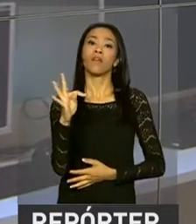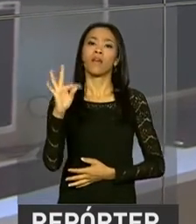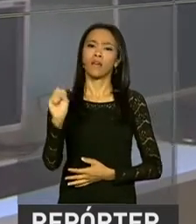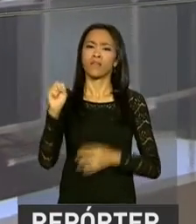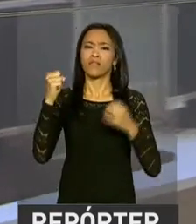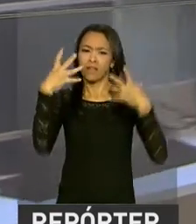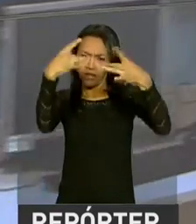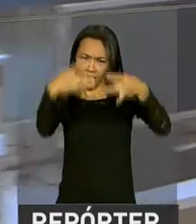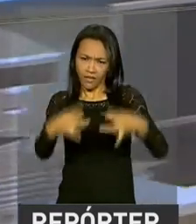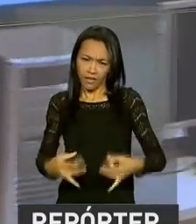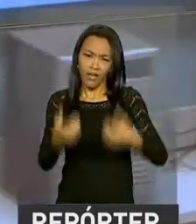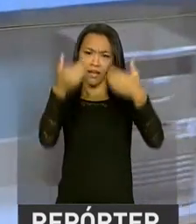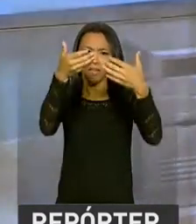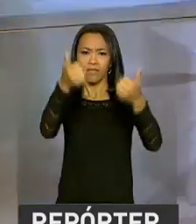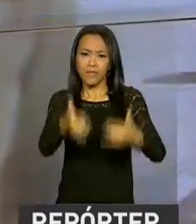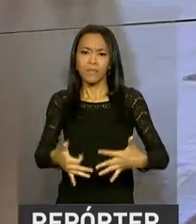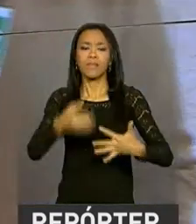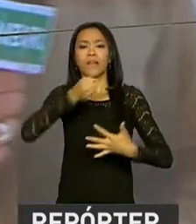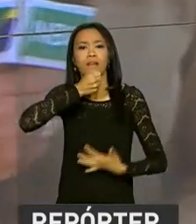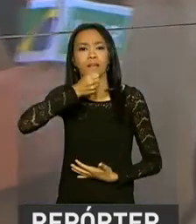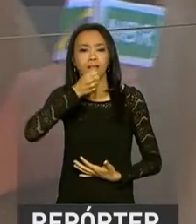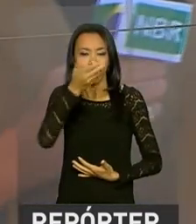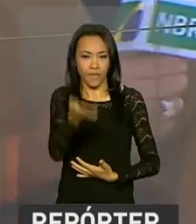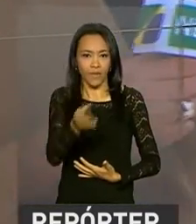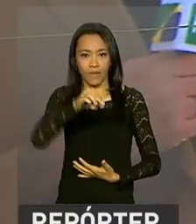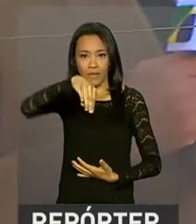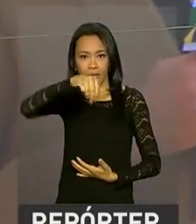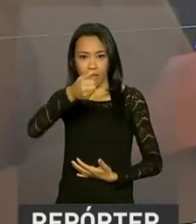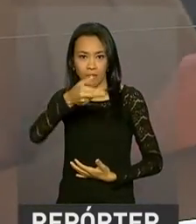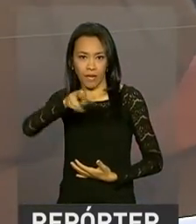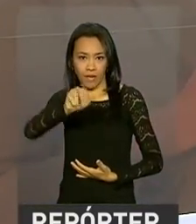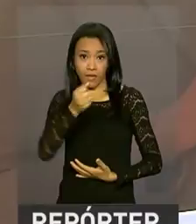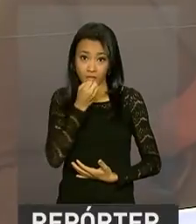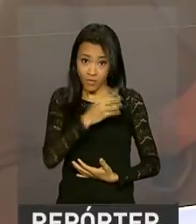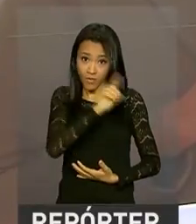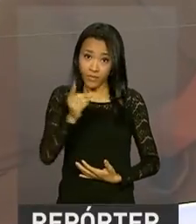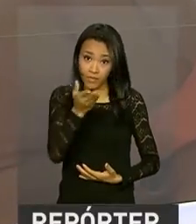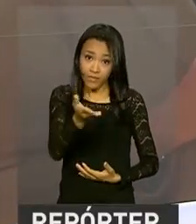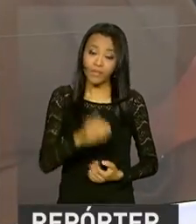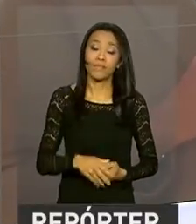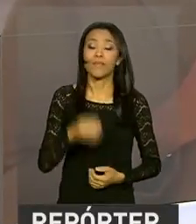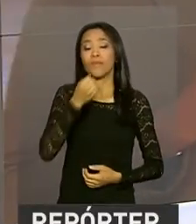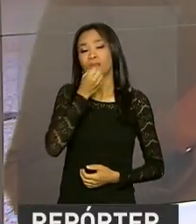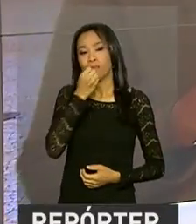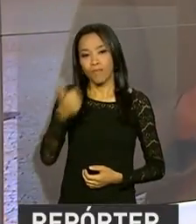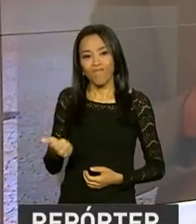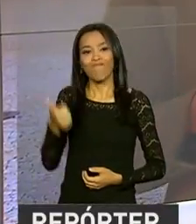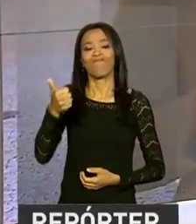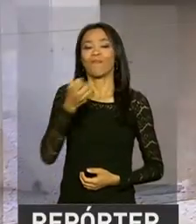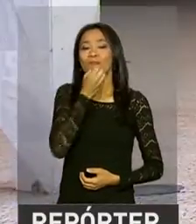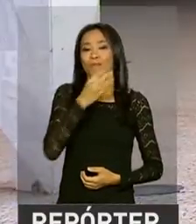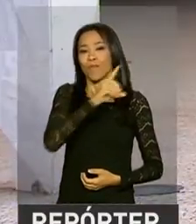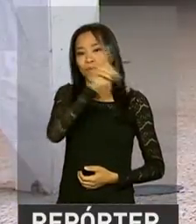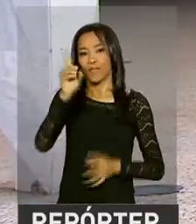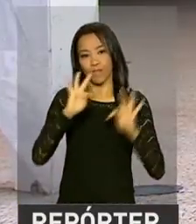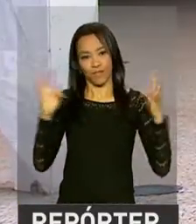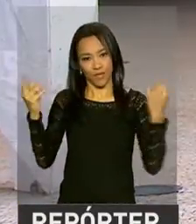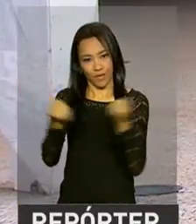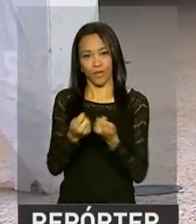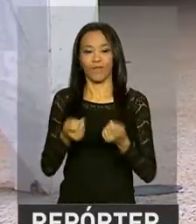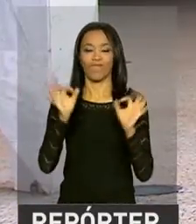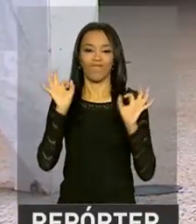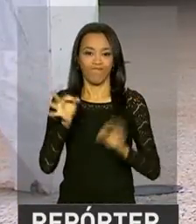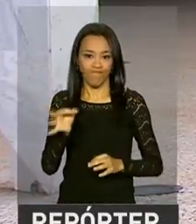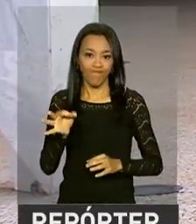ao vivo com a repórter maria que no piauí maria bom dia para você o renato é tudo bom bom dia para todos é isso mesmo